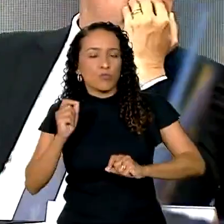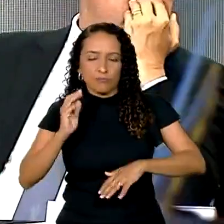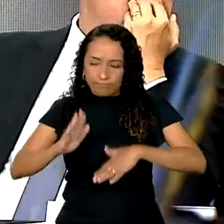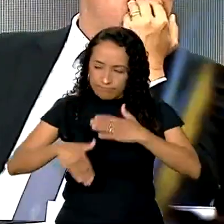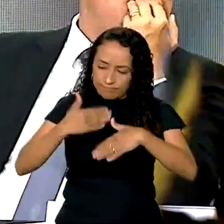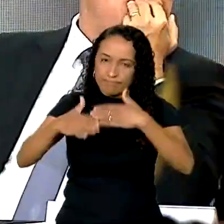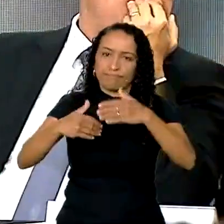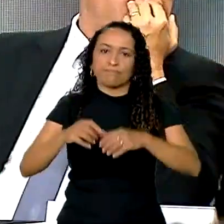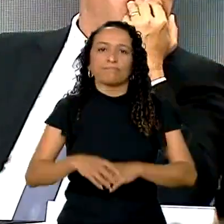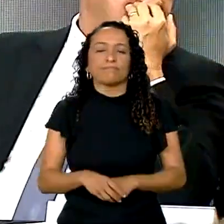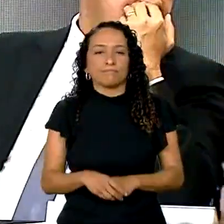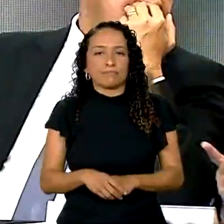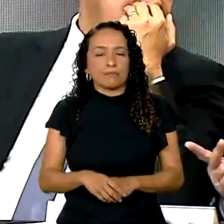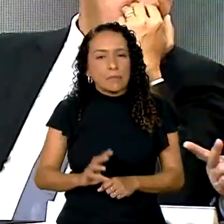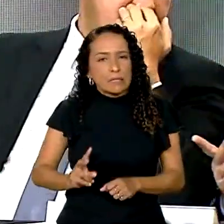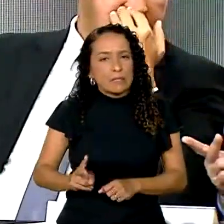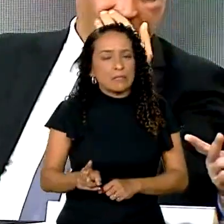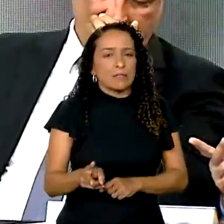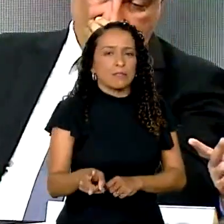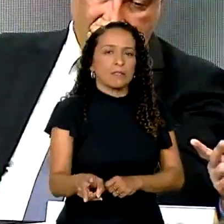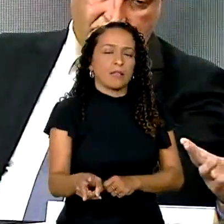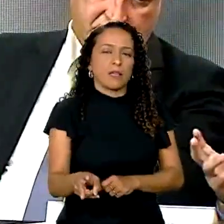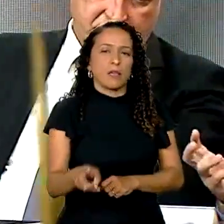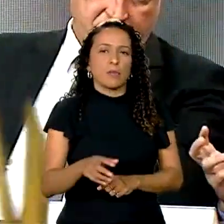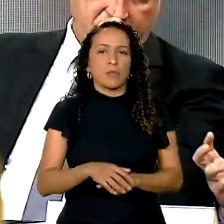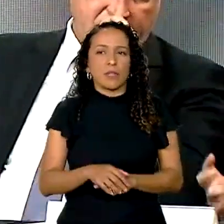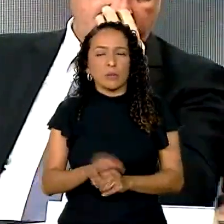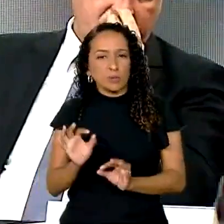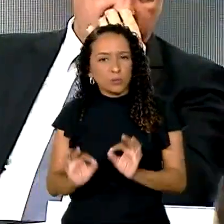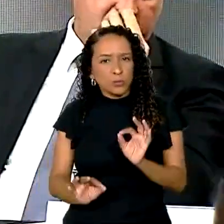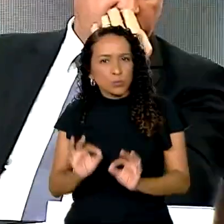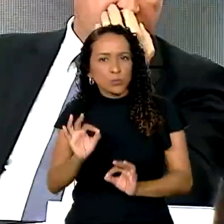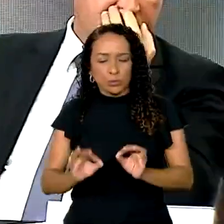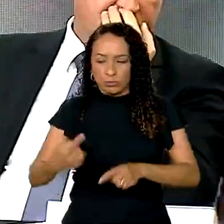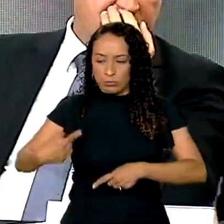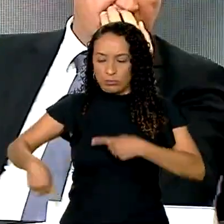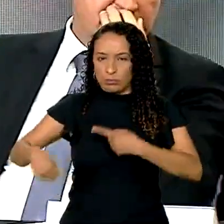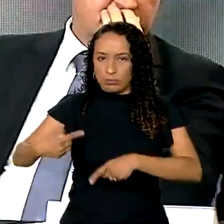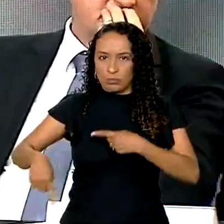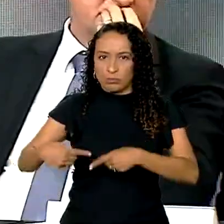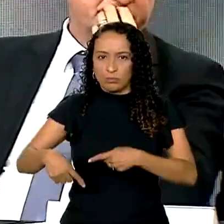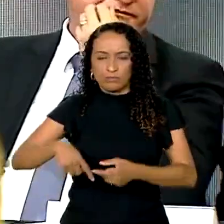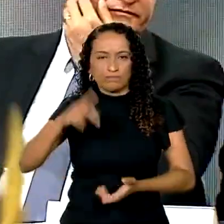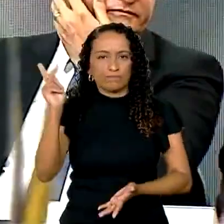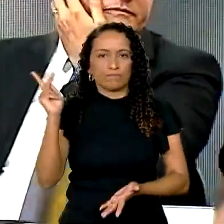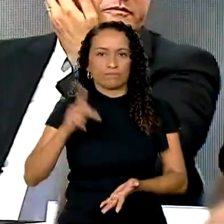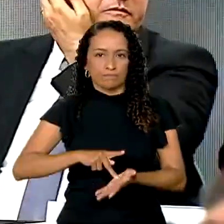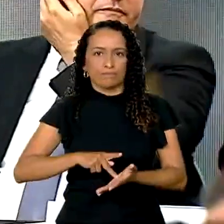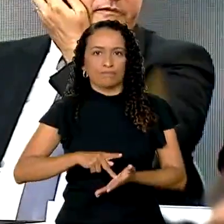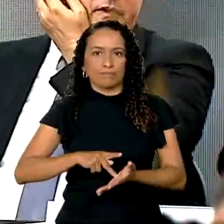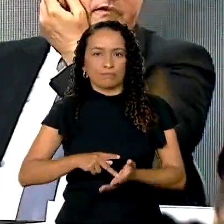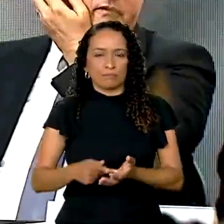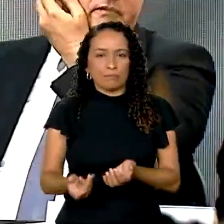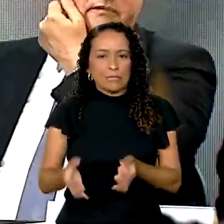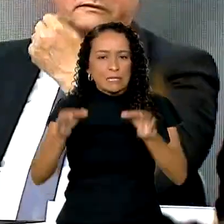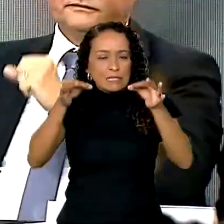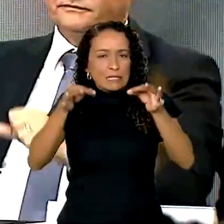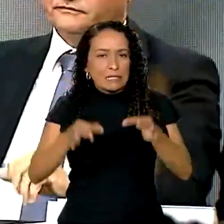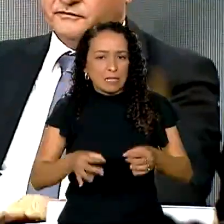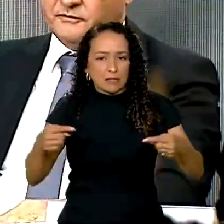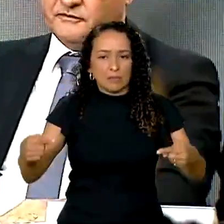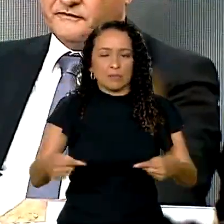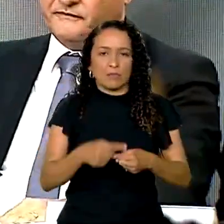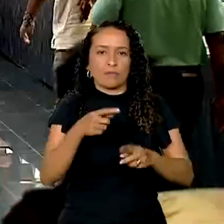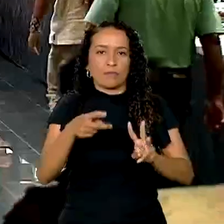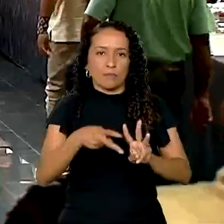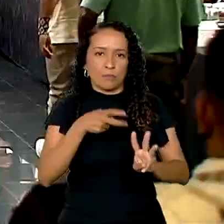avançar cada dia mais nessa construção de políticas eficientes e adequadas para os